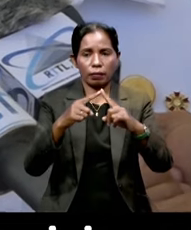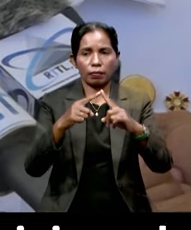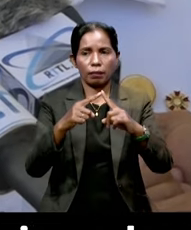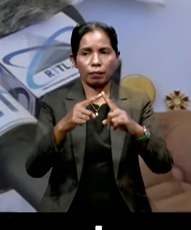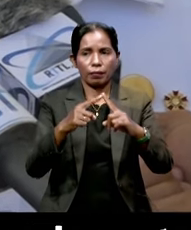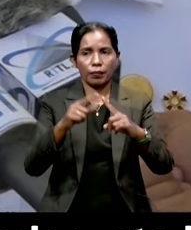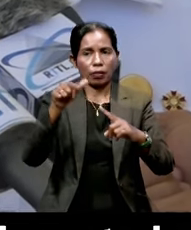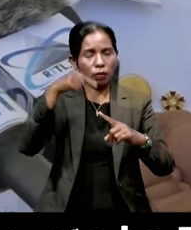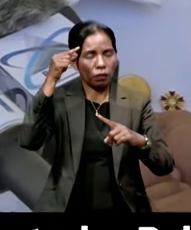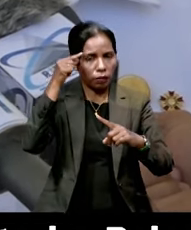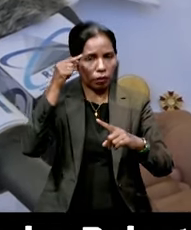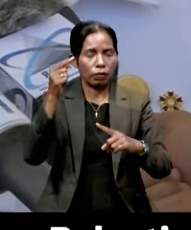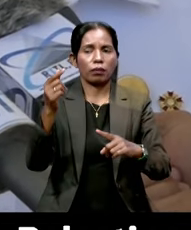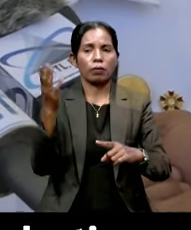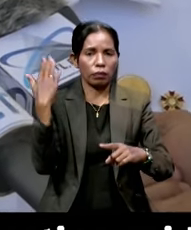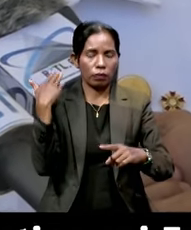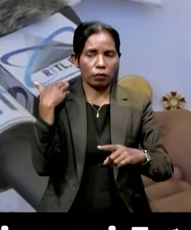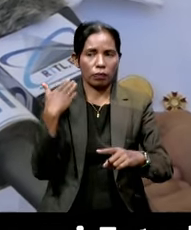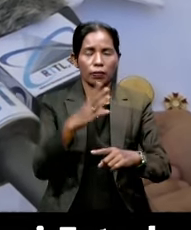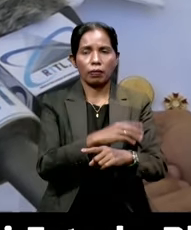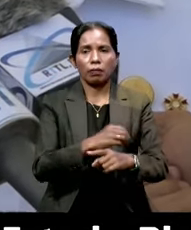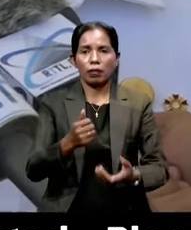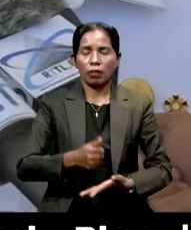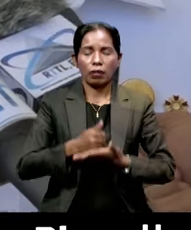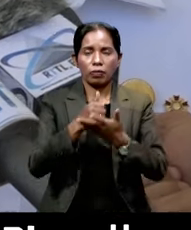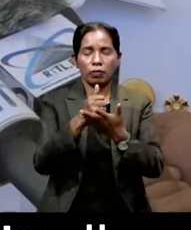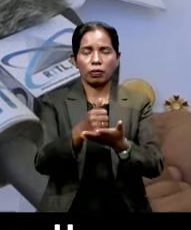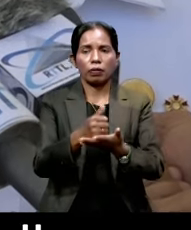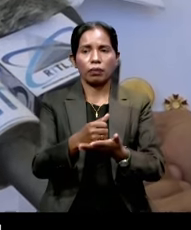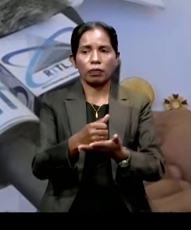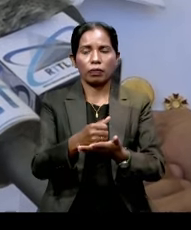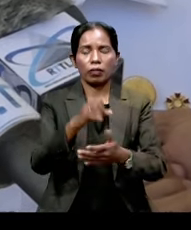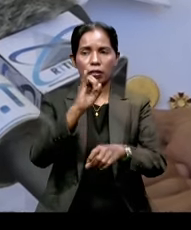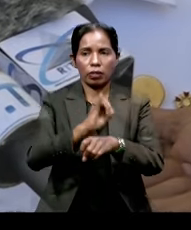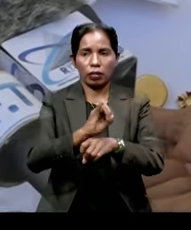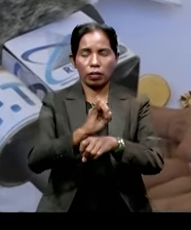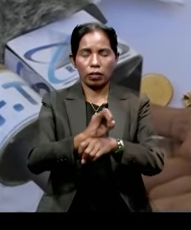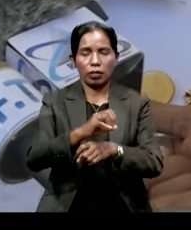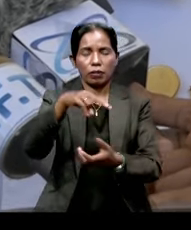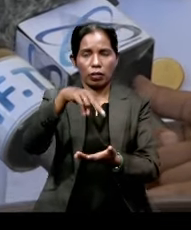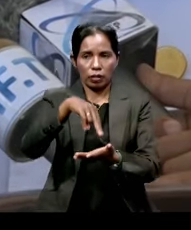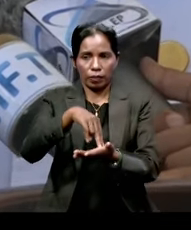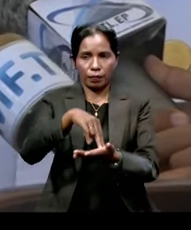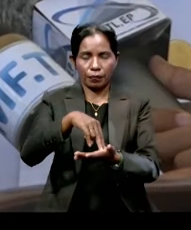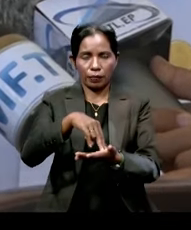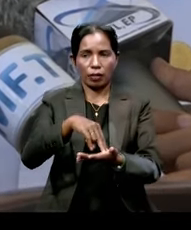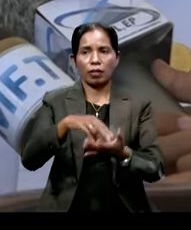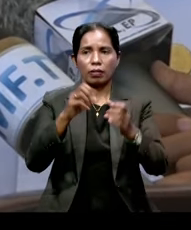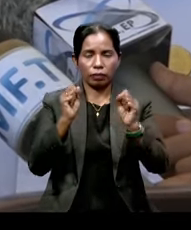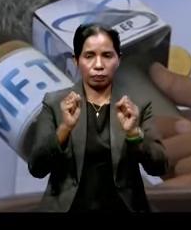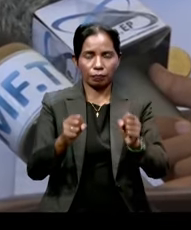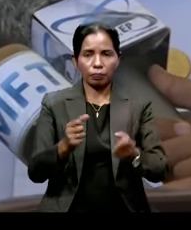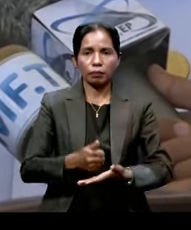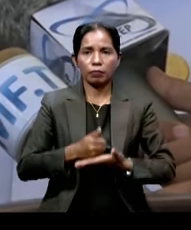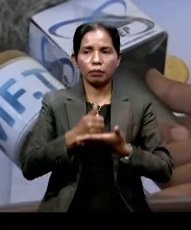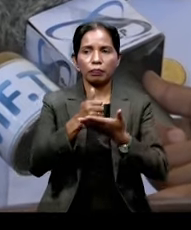para o governo, nebe. Apoio a igreja a Tuhari, ele a Tubele